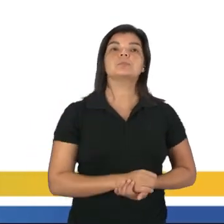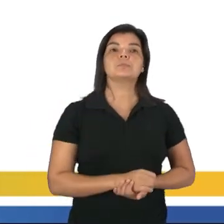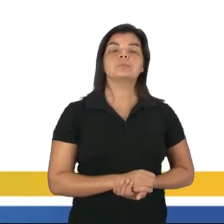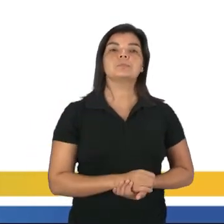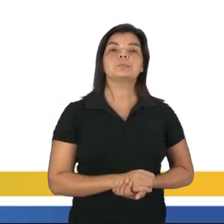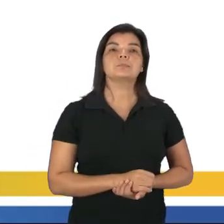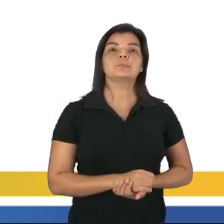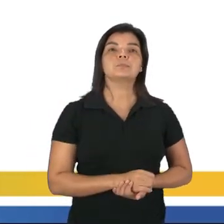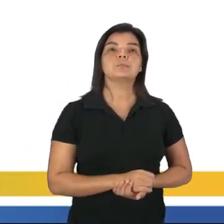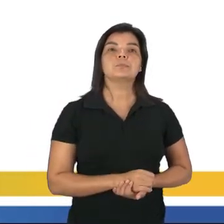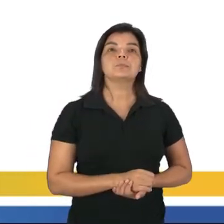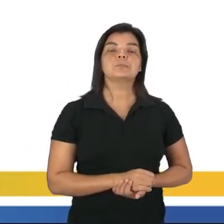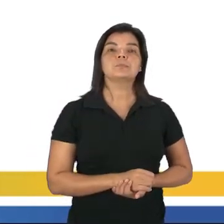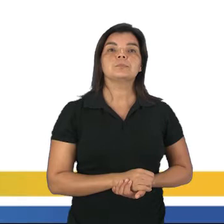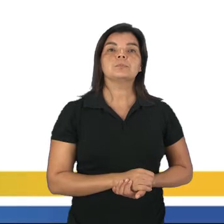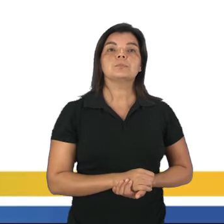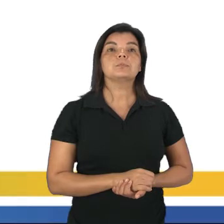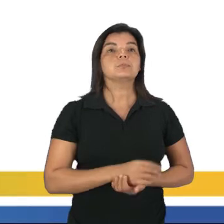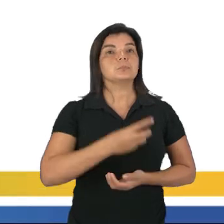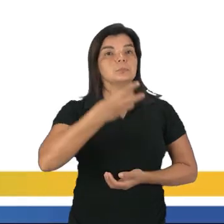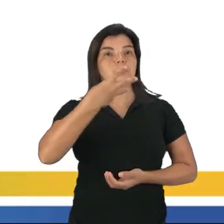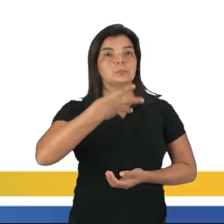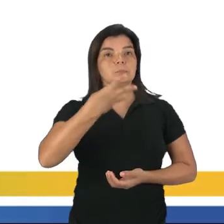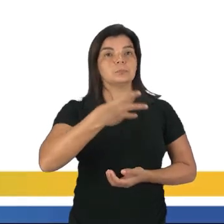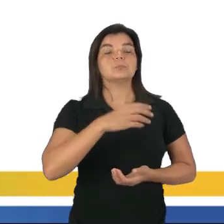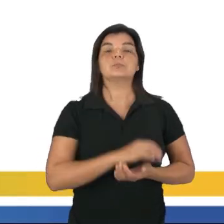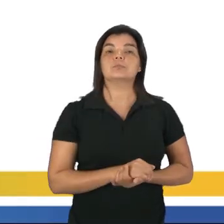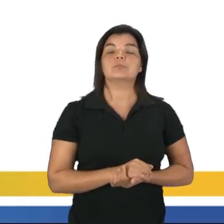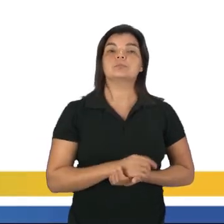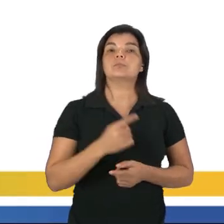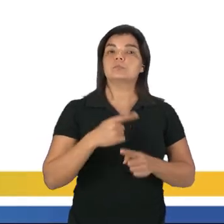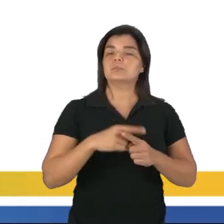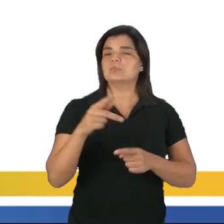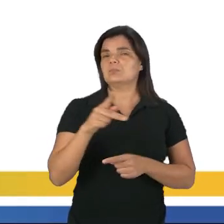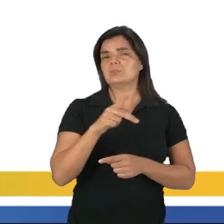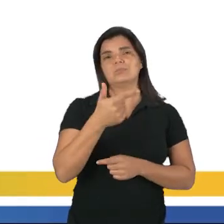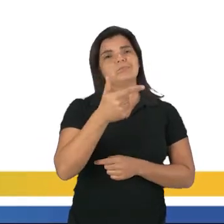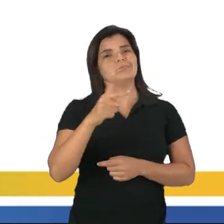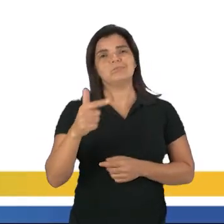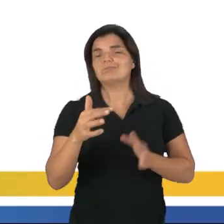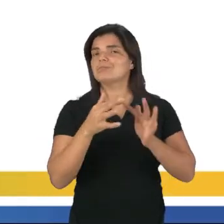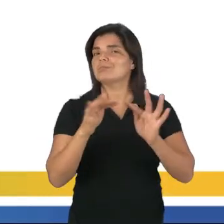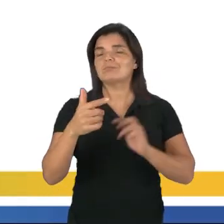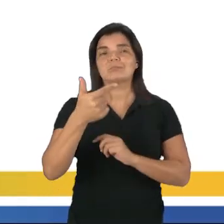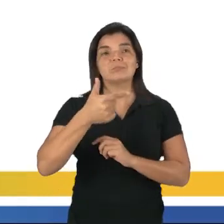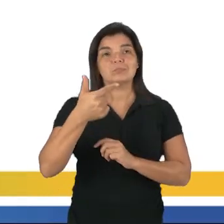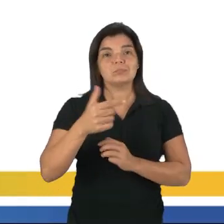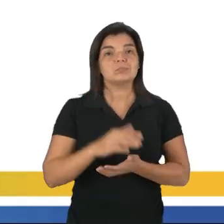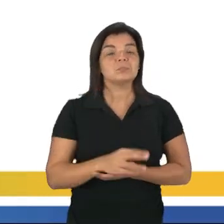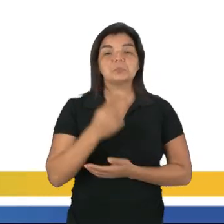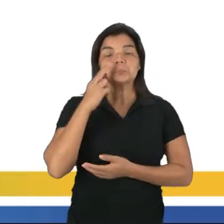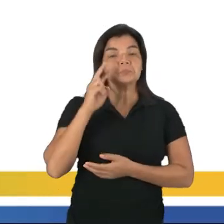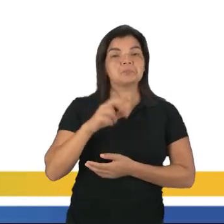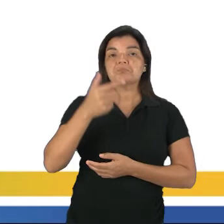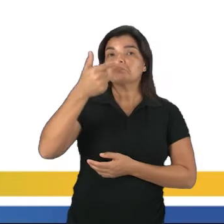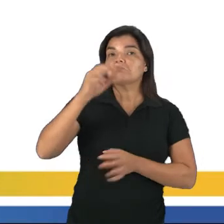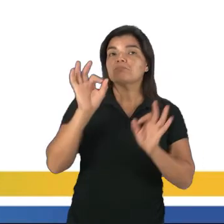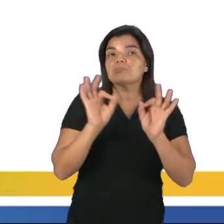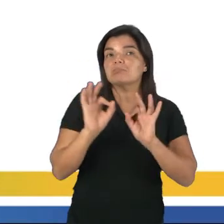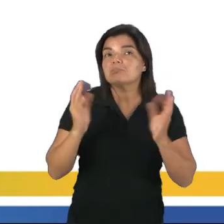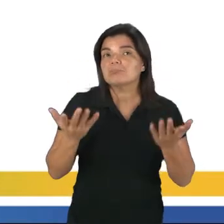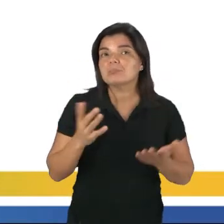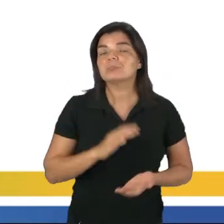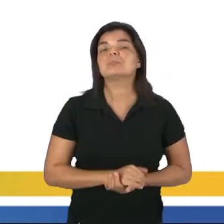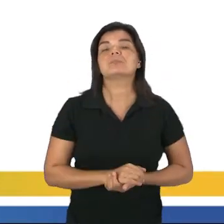ali com um valor nulo. E na terceira função, você pode dizer, professora, não é uma função do segundo grau, eu não estou vendo ali o expoente elevado